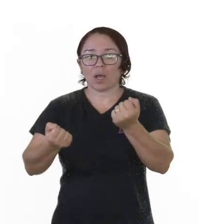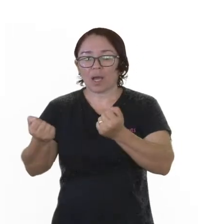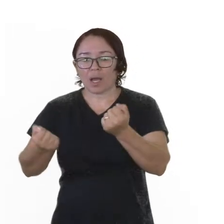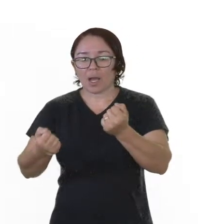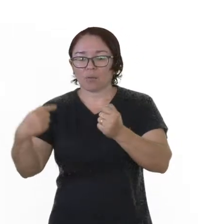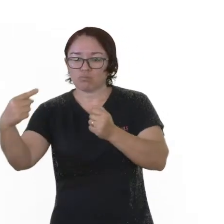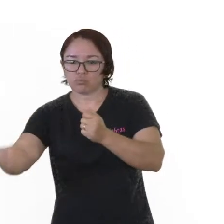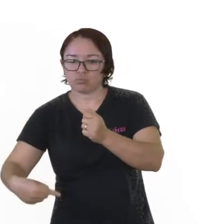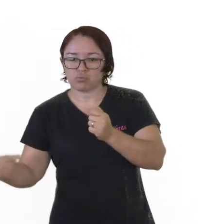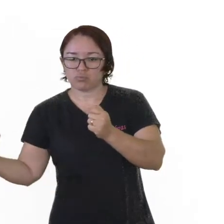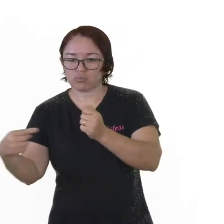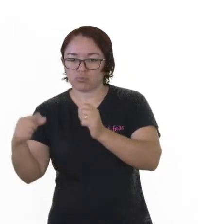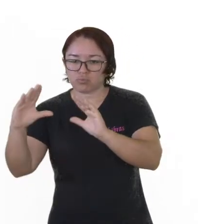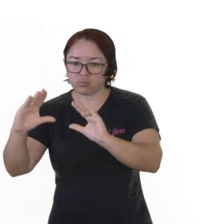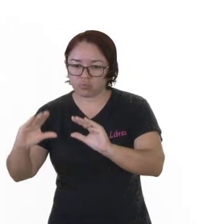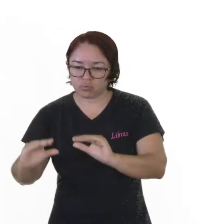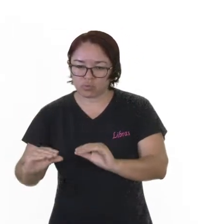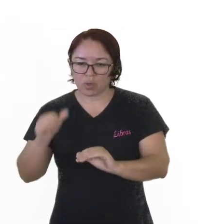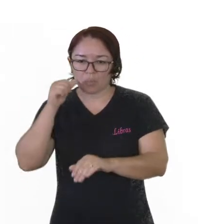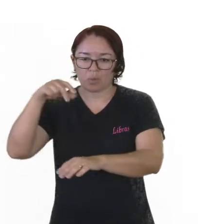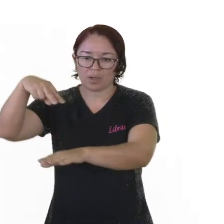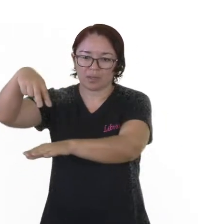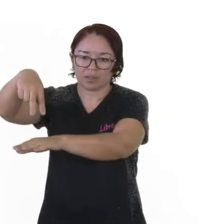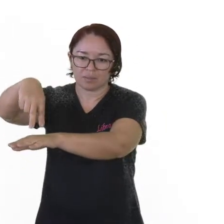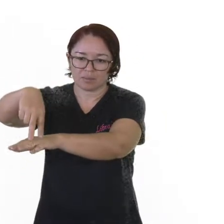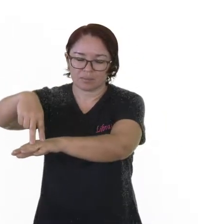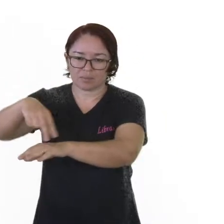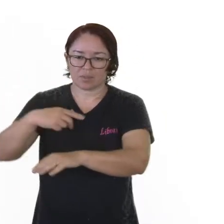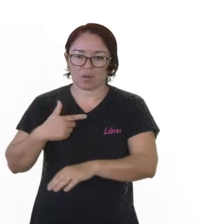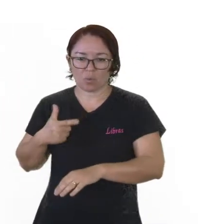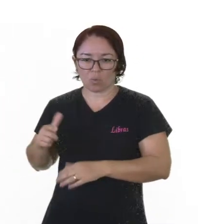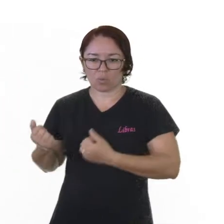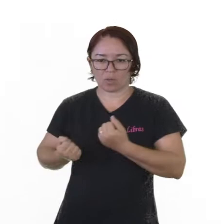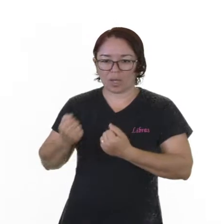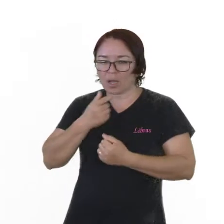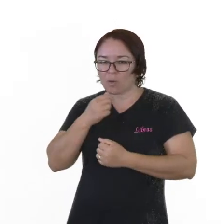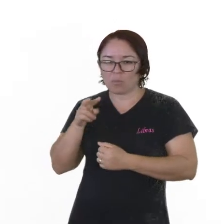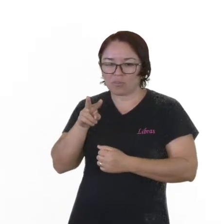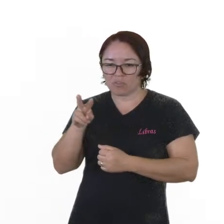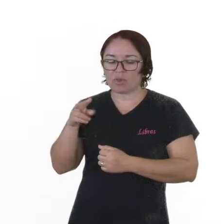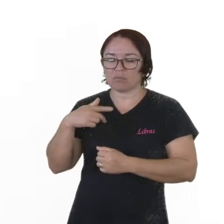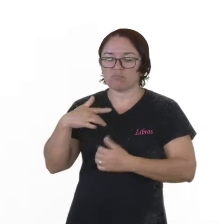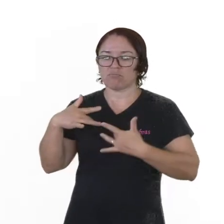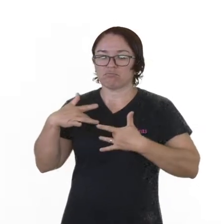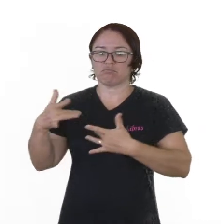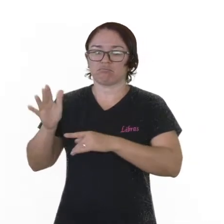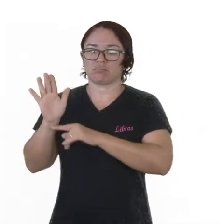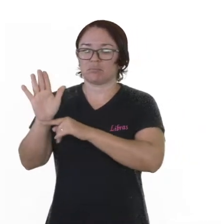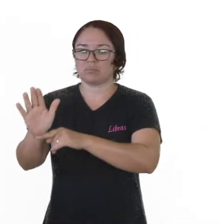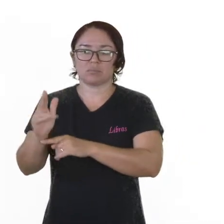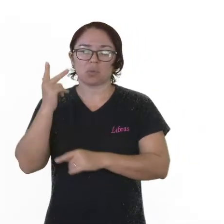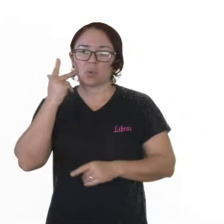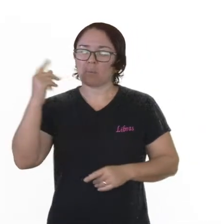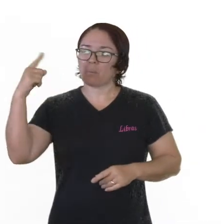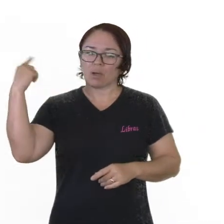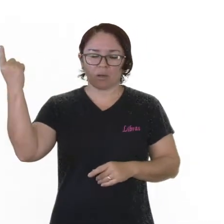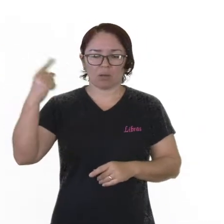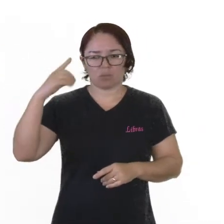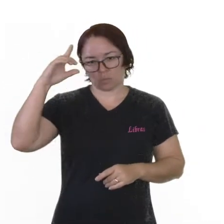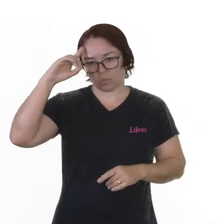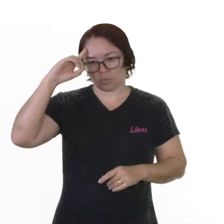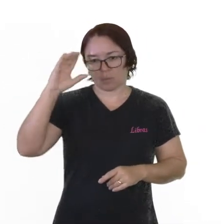ali em pé, né? Um carro com um pneu furado e a pessoa oferece ajuda. Normal do nosso cotidiano, não é